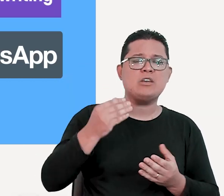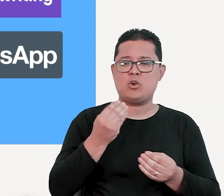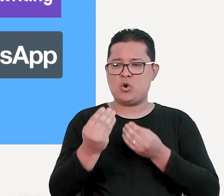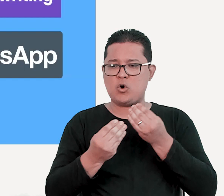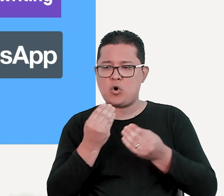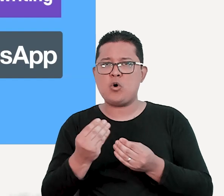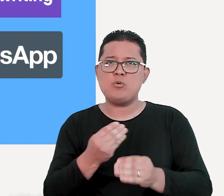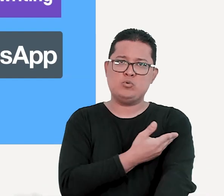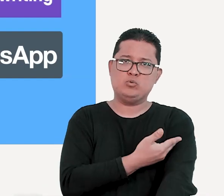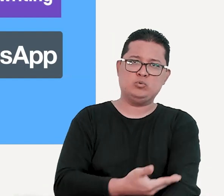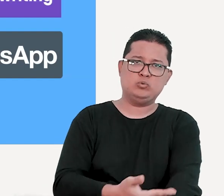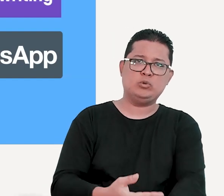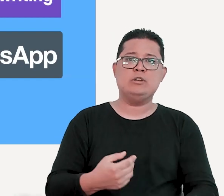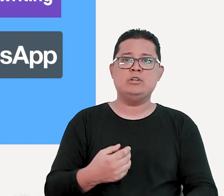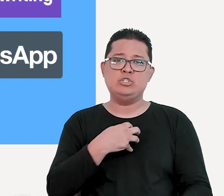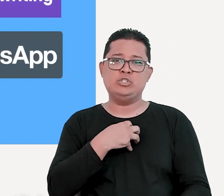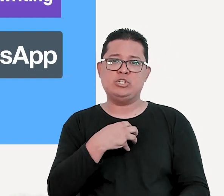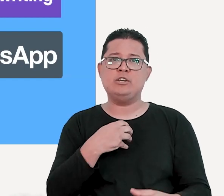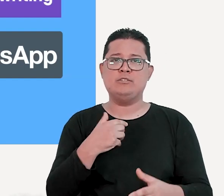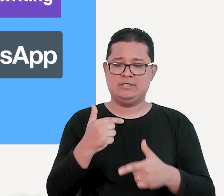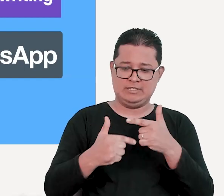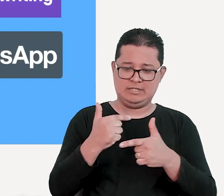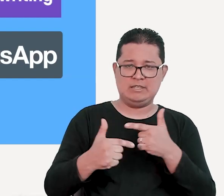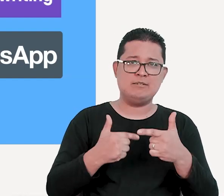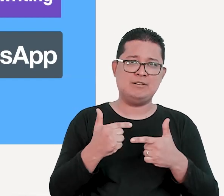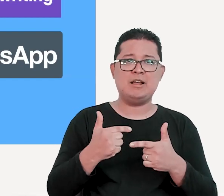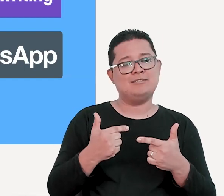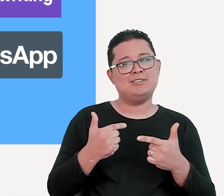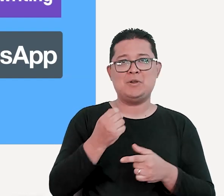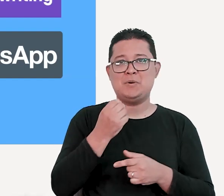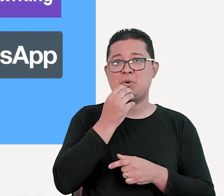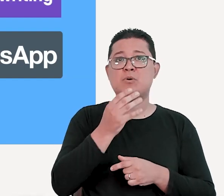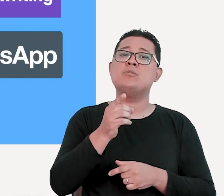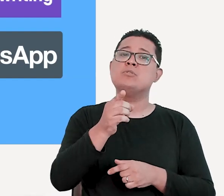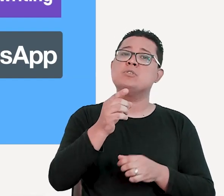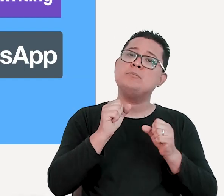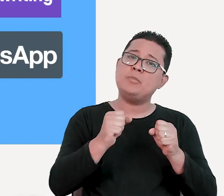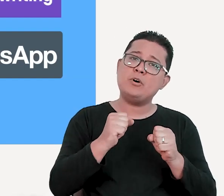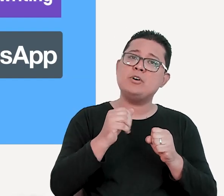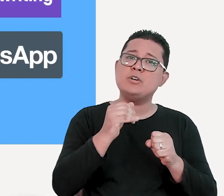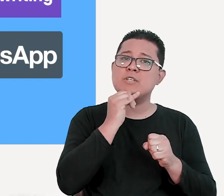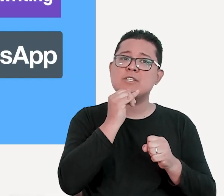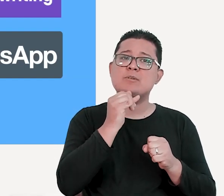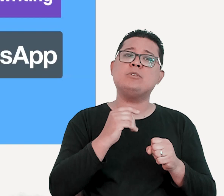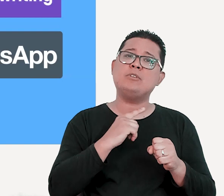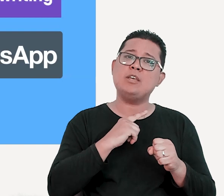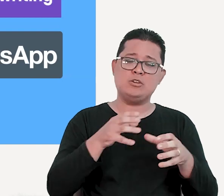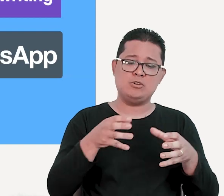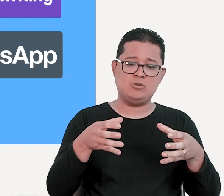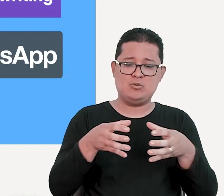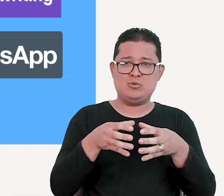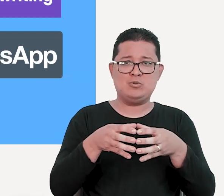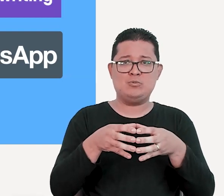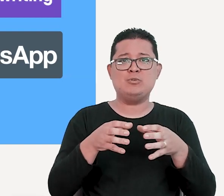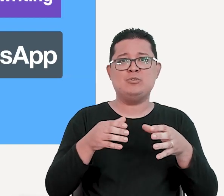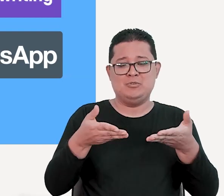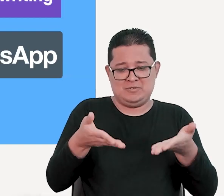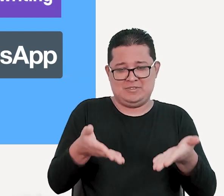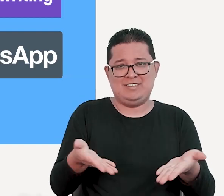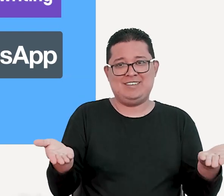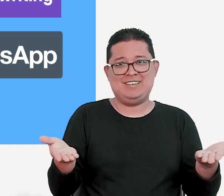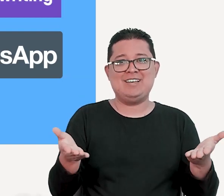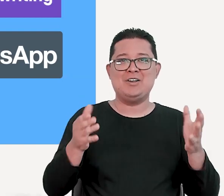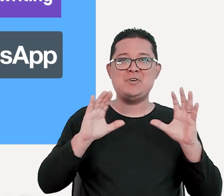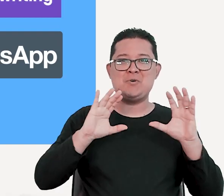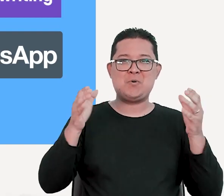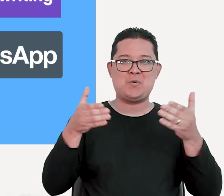lá fora, eu adoro também, me adaptei super, você pode falar com o pessoal, tem o clube do UX Writing, que é esse aqui, que eu acho muito legal,